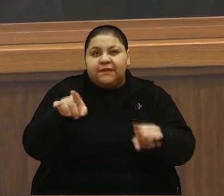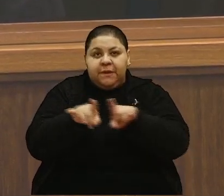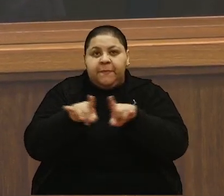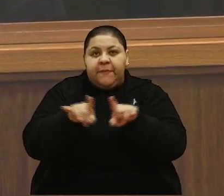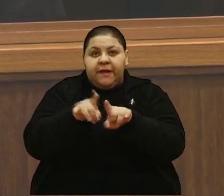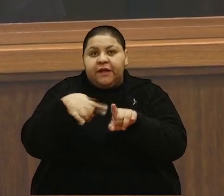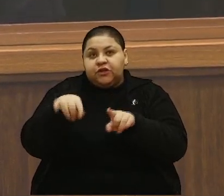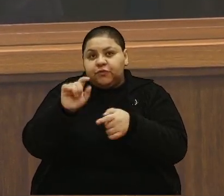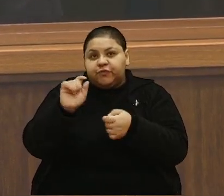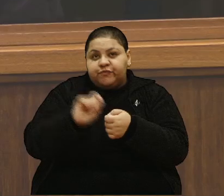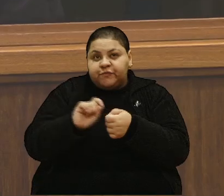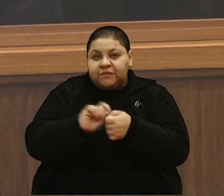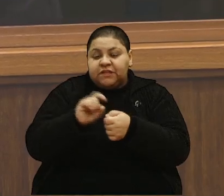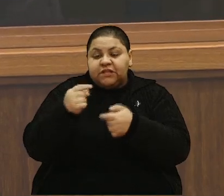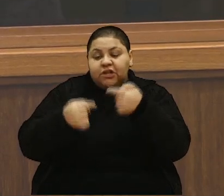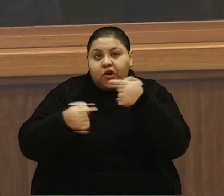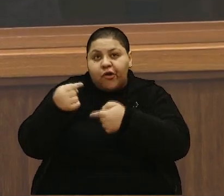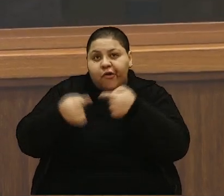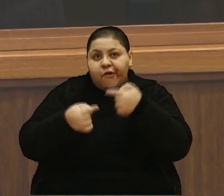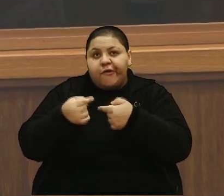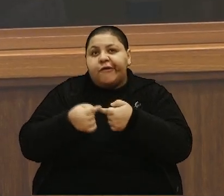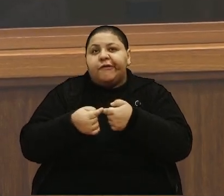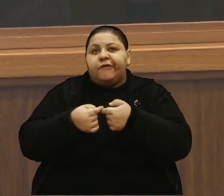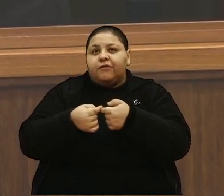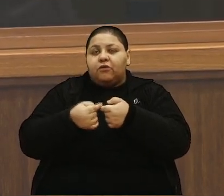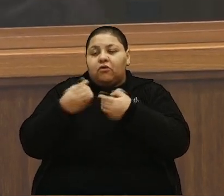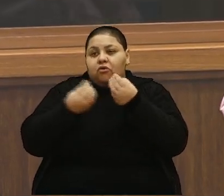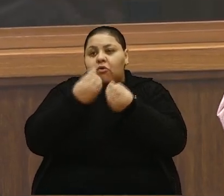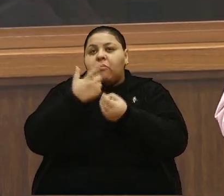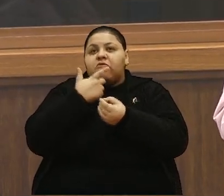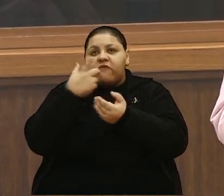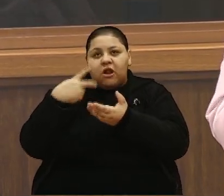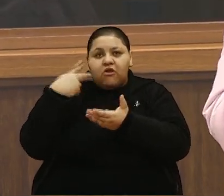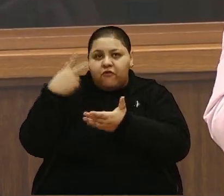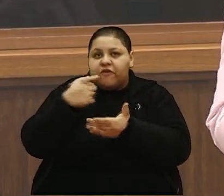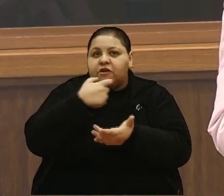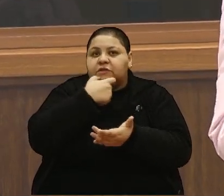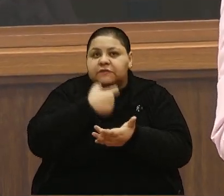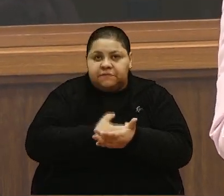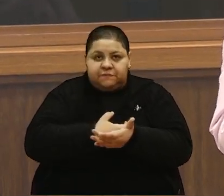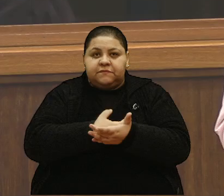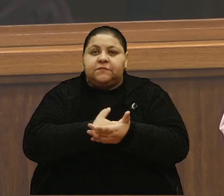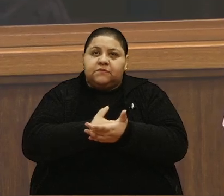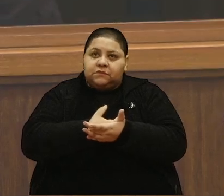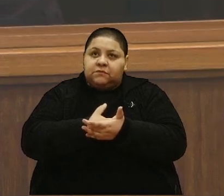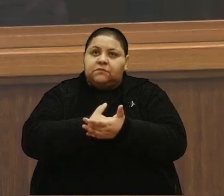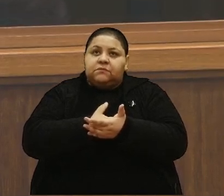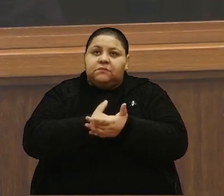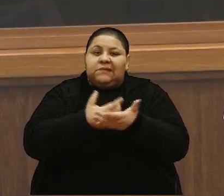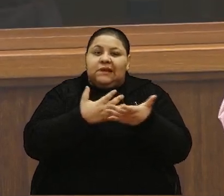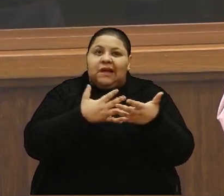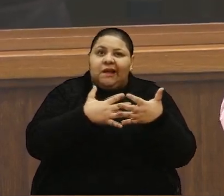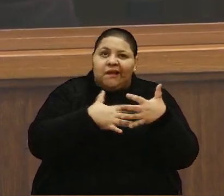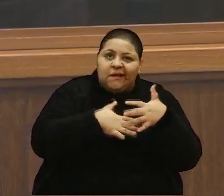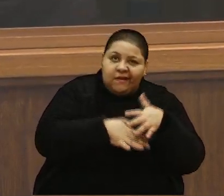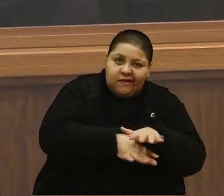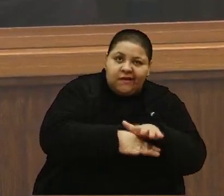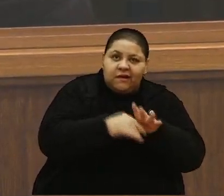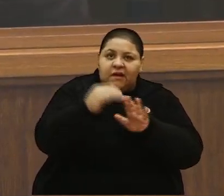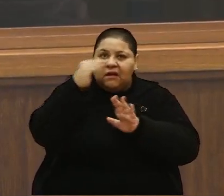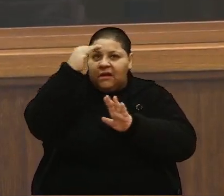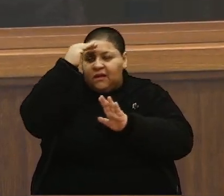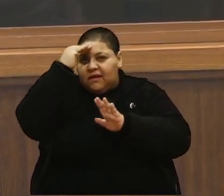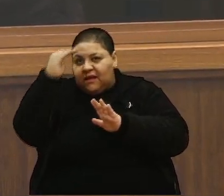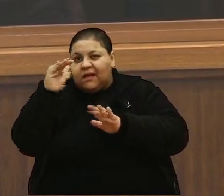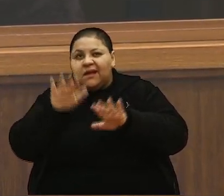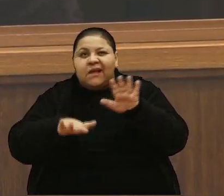fazer esse debate. Muito bem colocou o vereador Cristiano Becker, né, que é incluir, o que é respeitar. Às